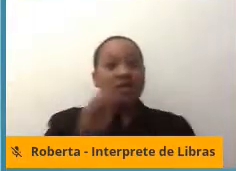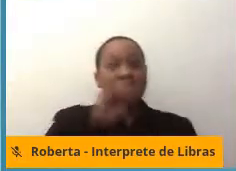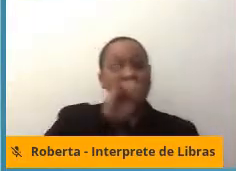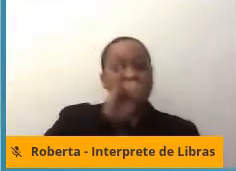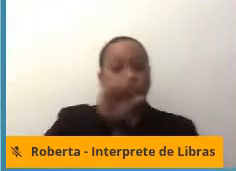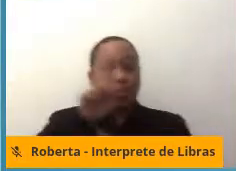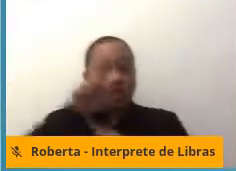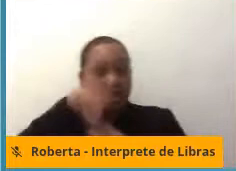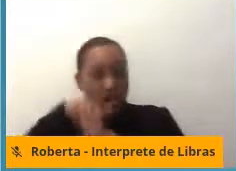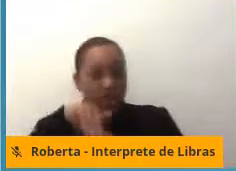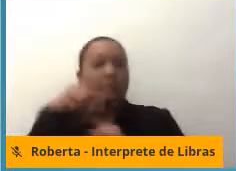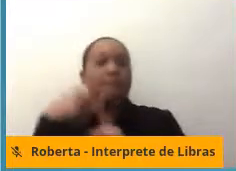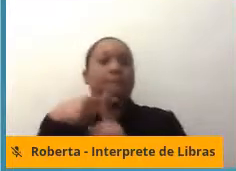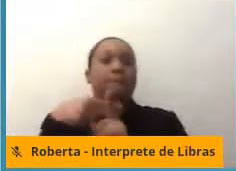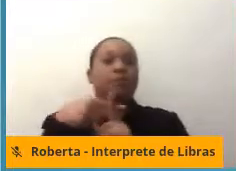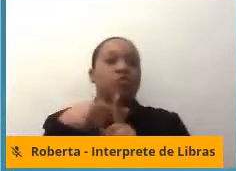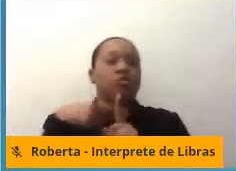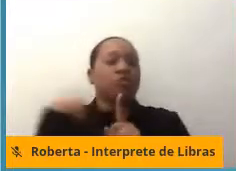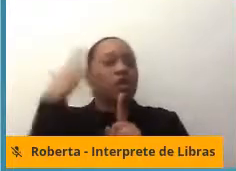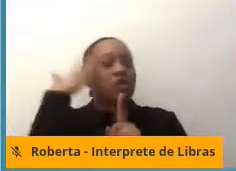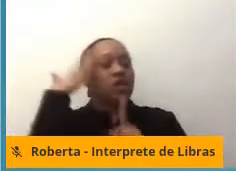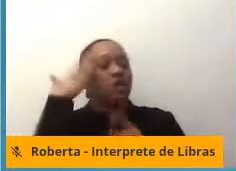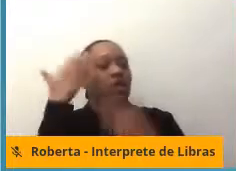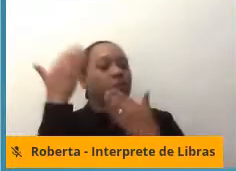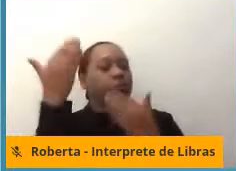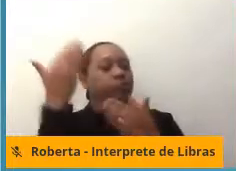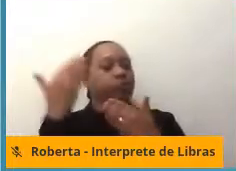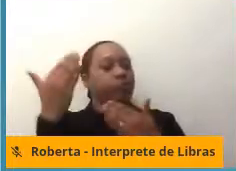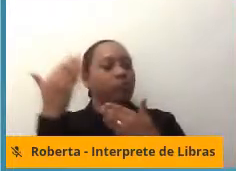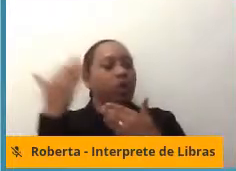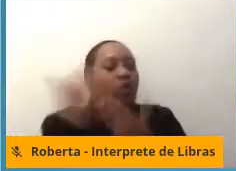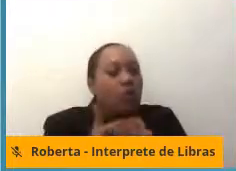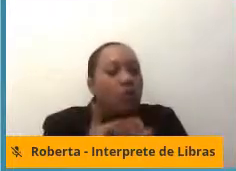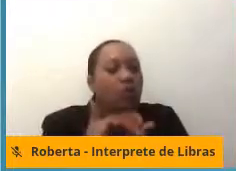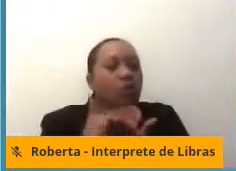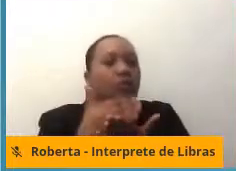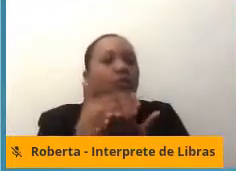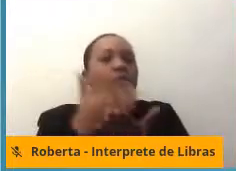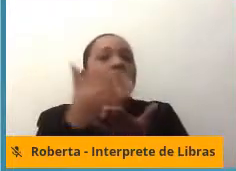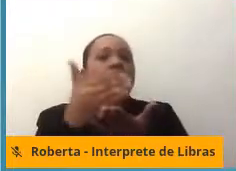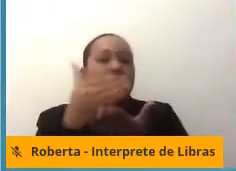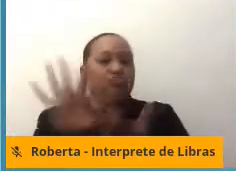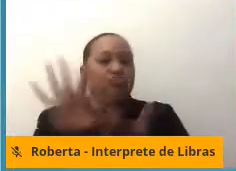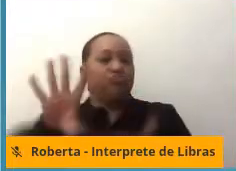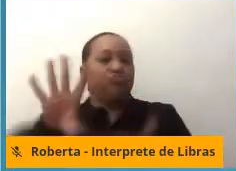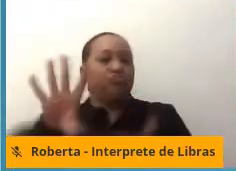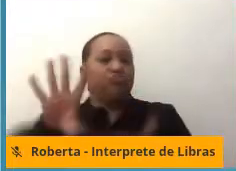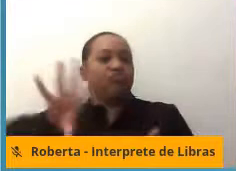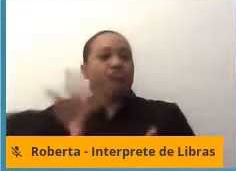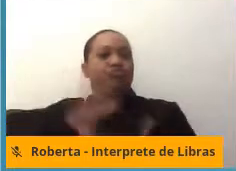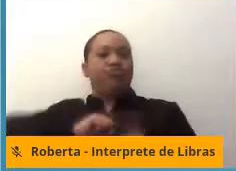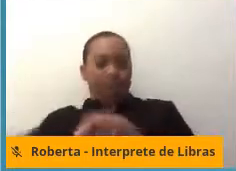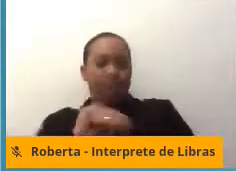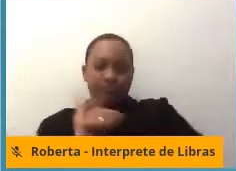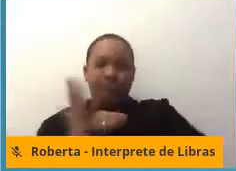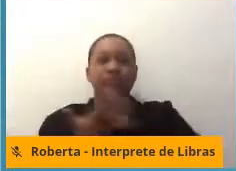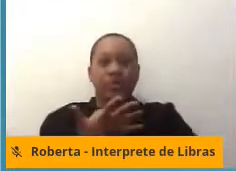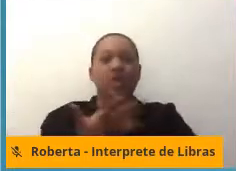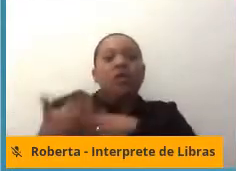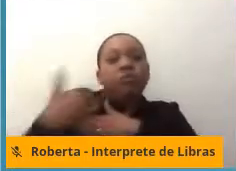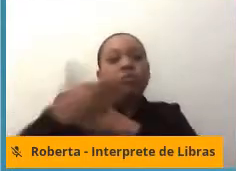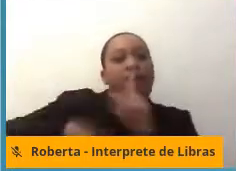tenho a noção de que eu estou ali naquela fase inicial. Então, que já passou da fase da PCR da positiva, e agora eu estou na fase